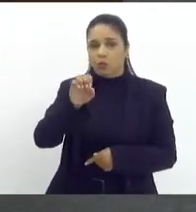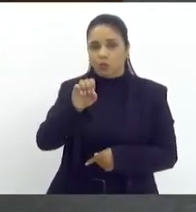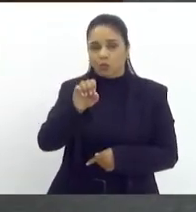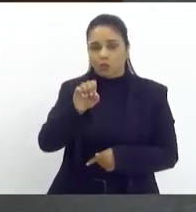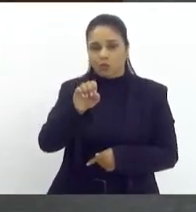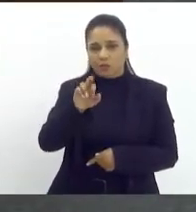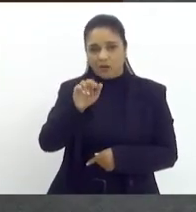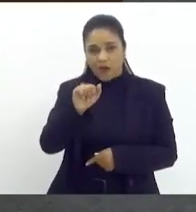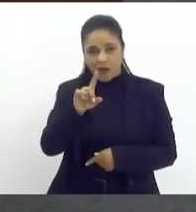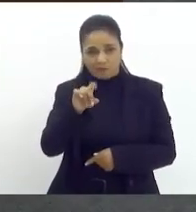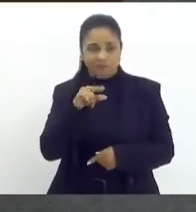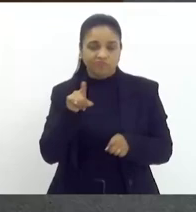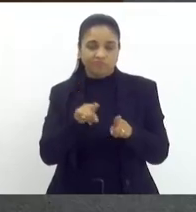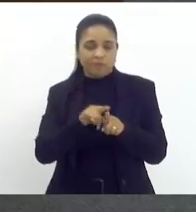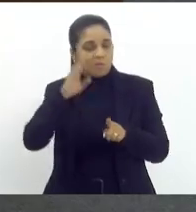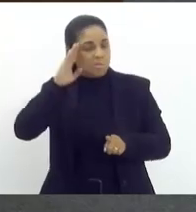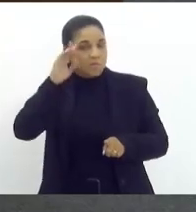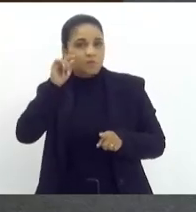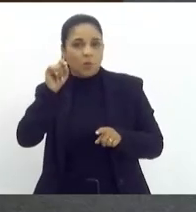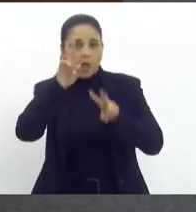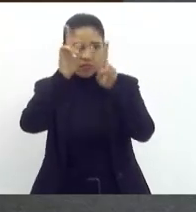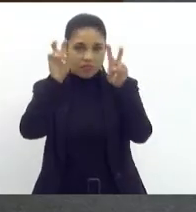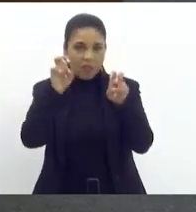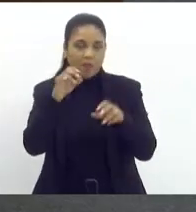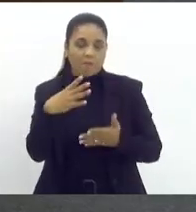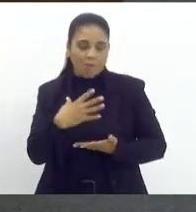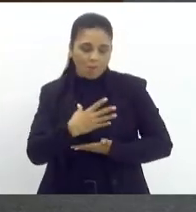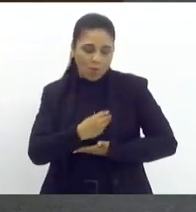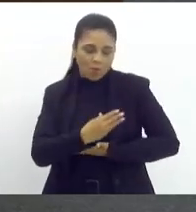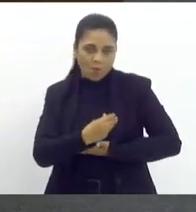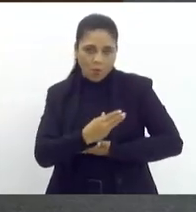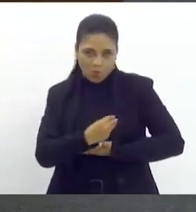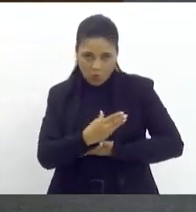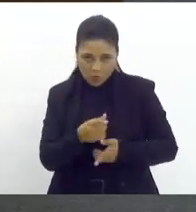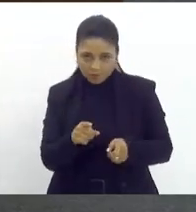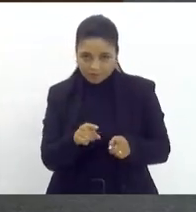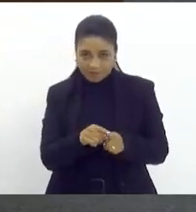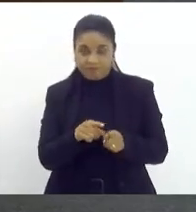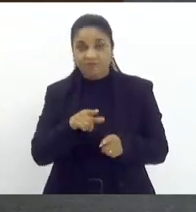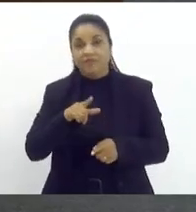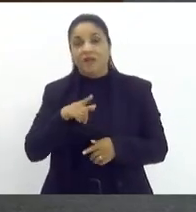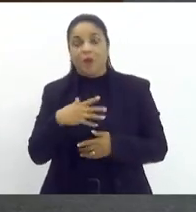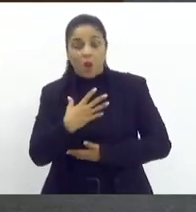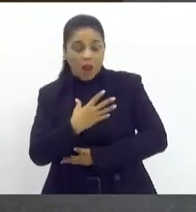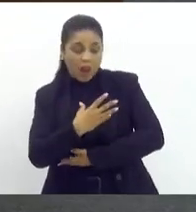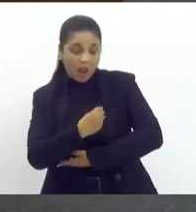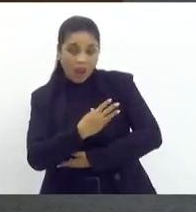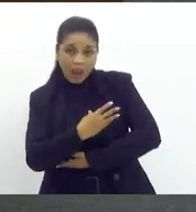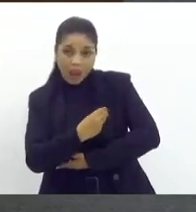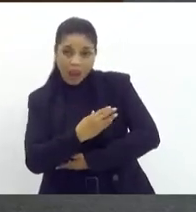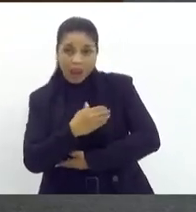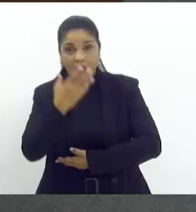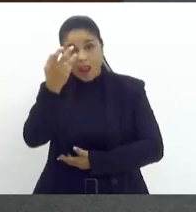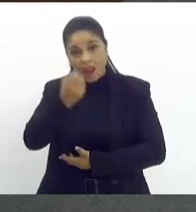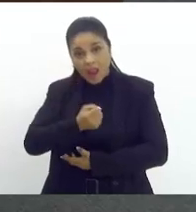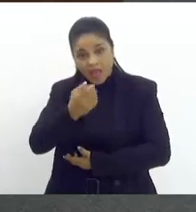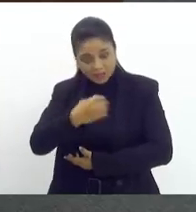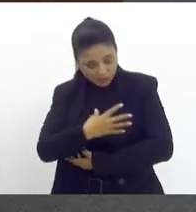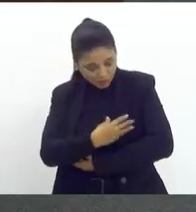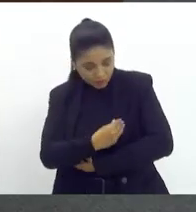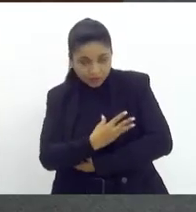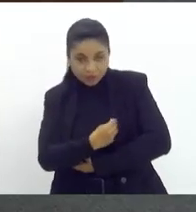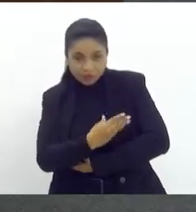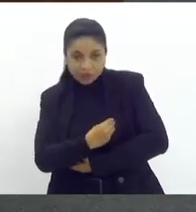a gente entender e é o agosto Dourado porque o leite materno é tido como o